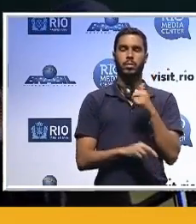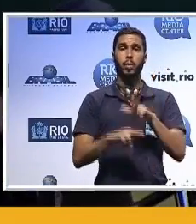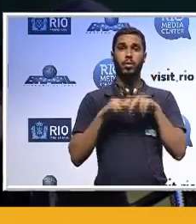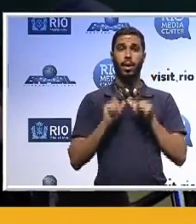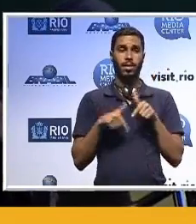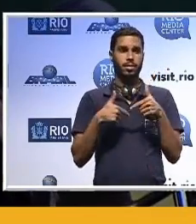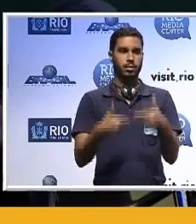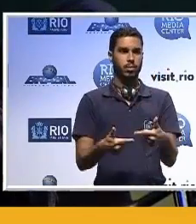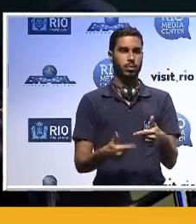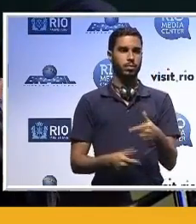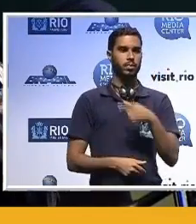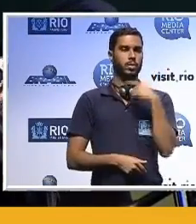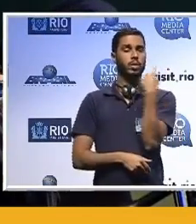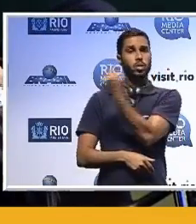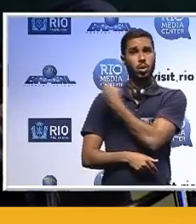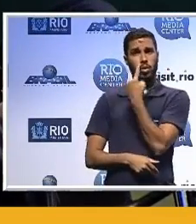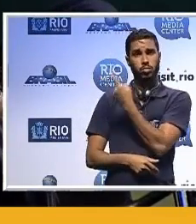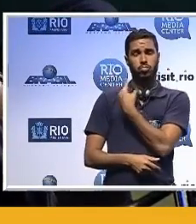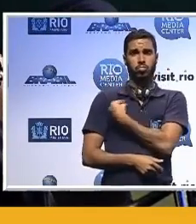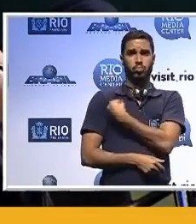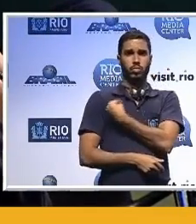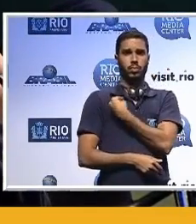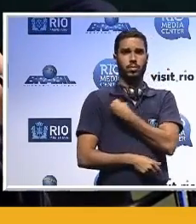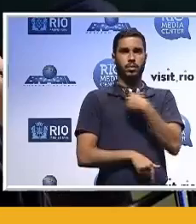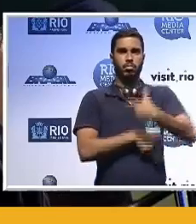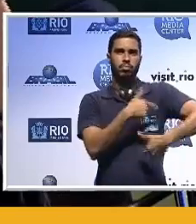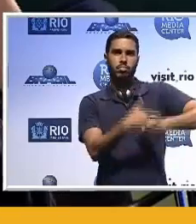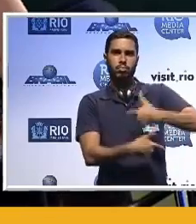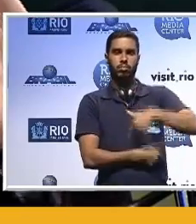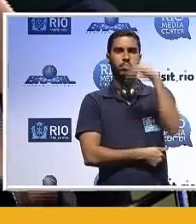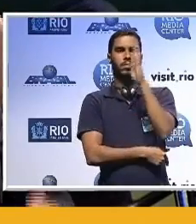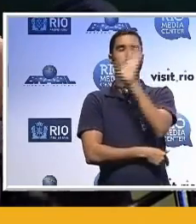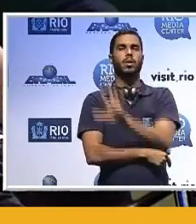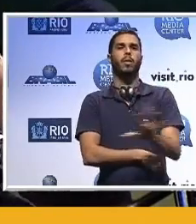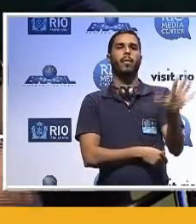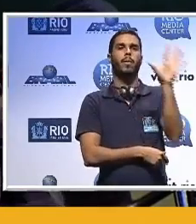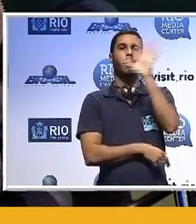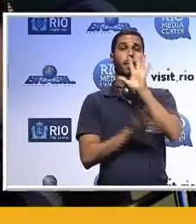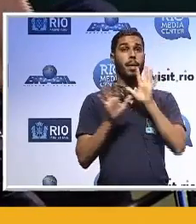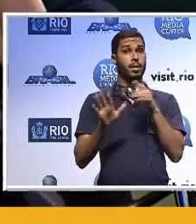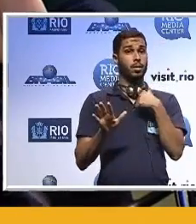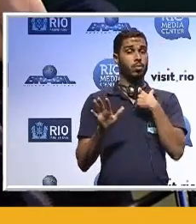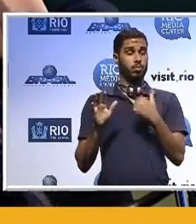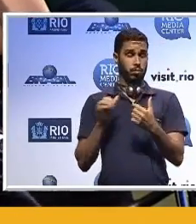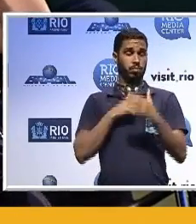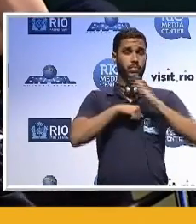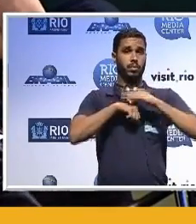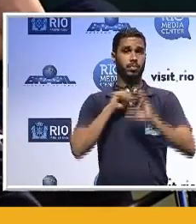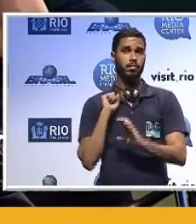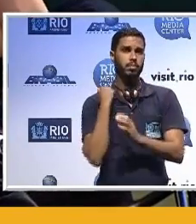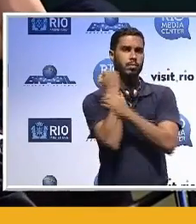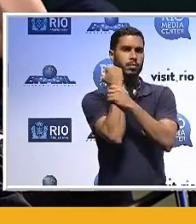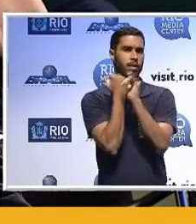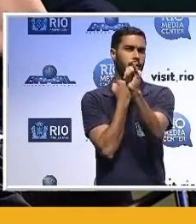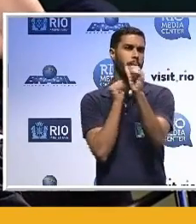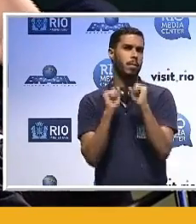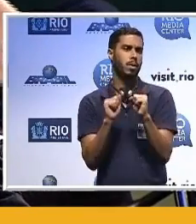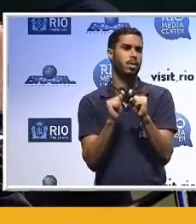realizando em todo o Brasil. Eu posso te garantir, posso te assegurar, melhor dizendo, que isso é uma,